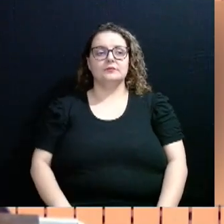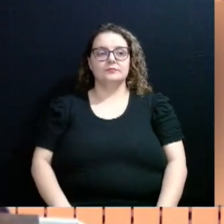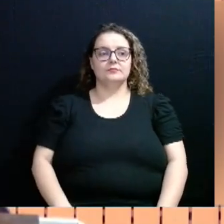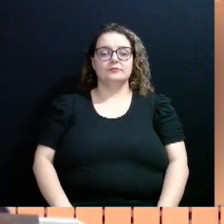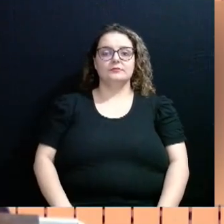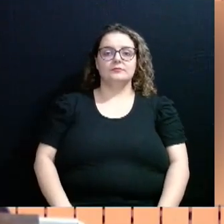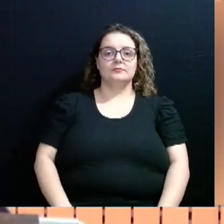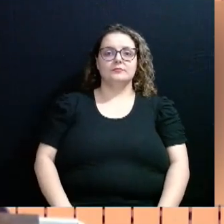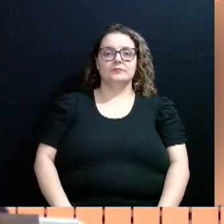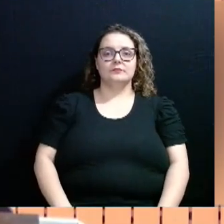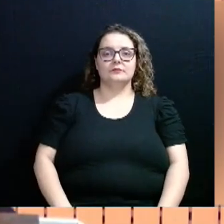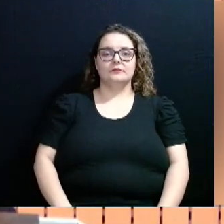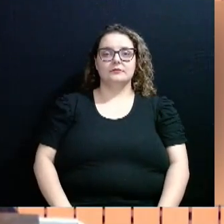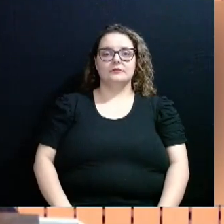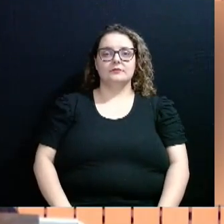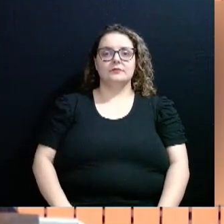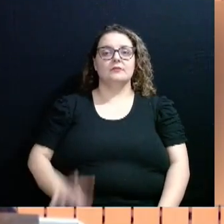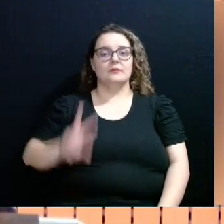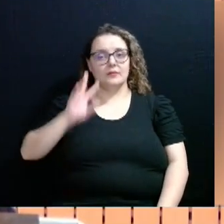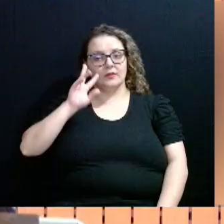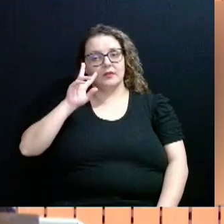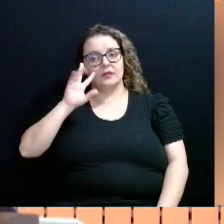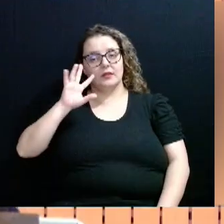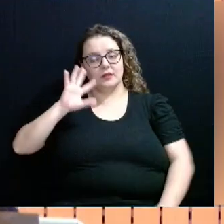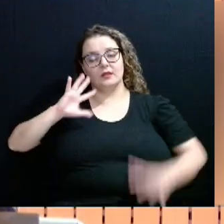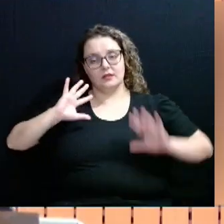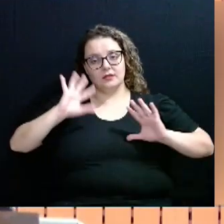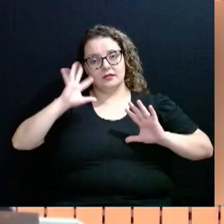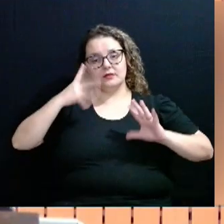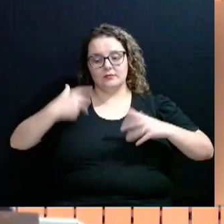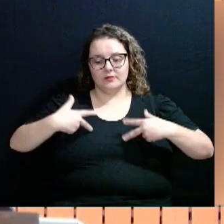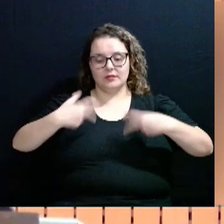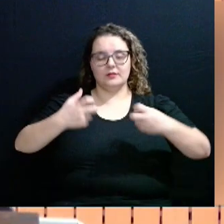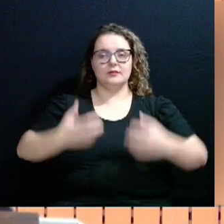esse reconhecimento da Casa do Povo. Muito obrigado.